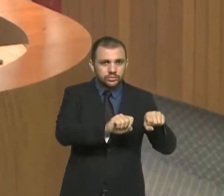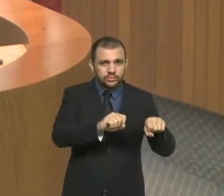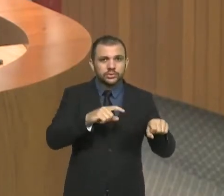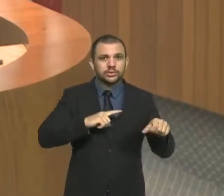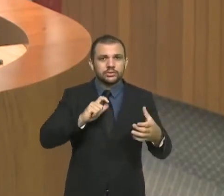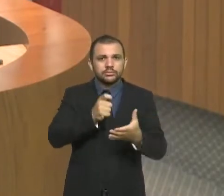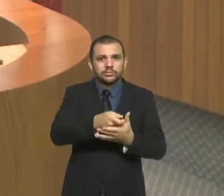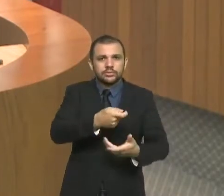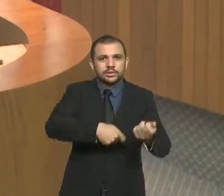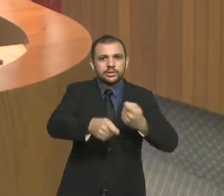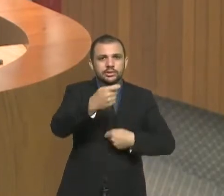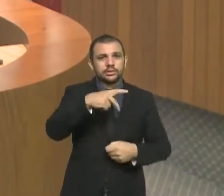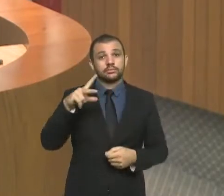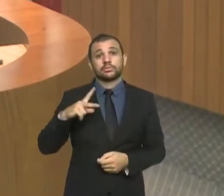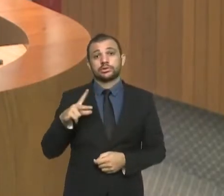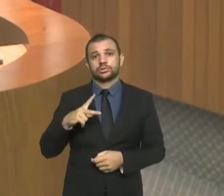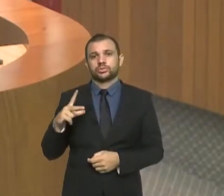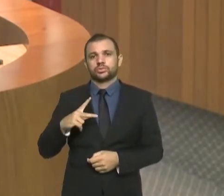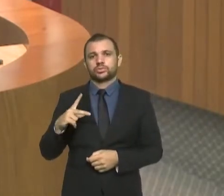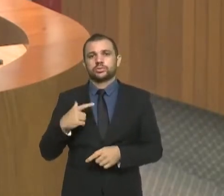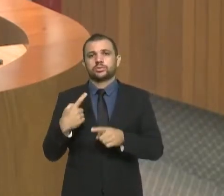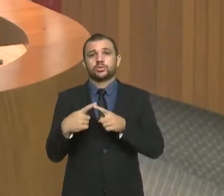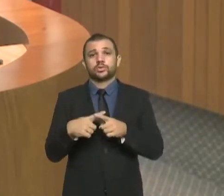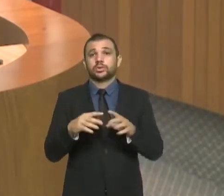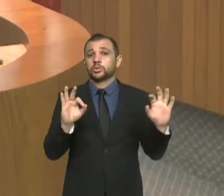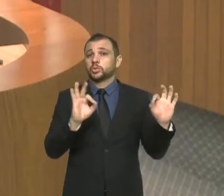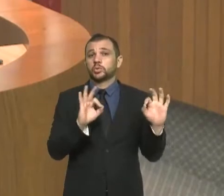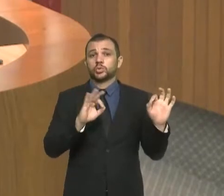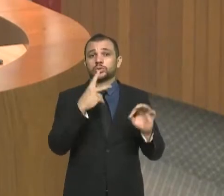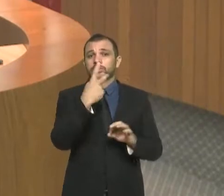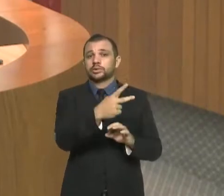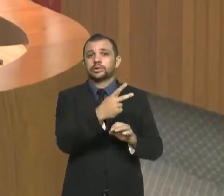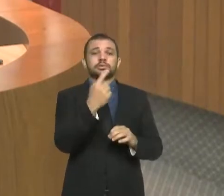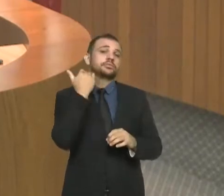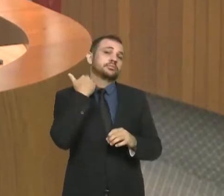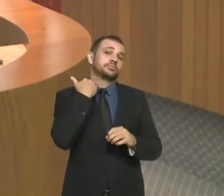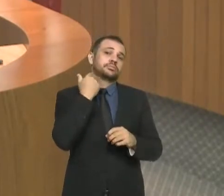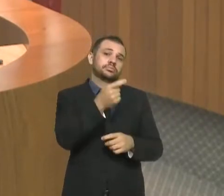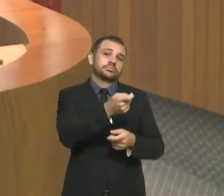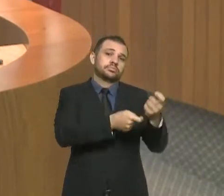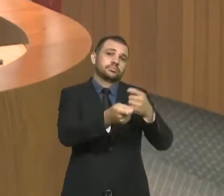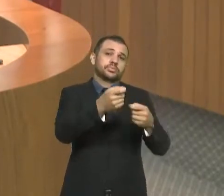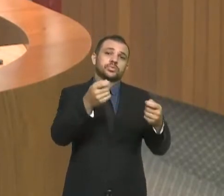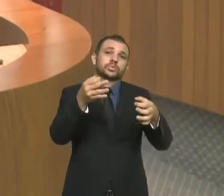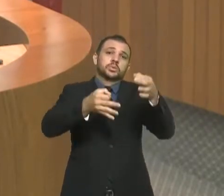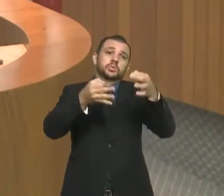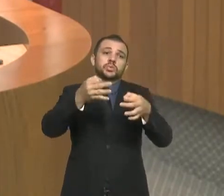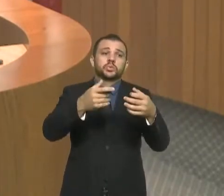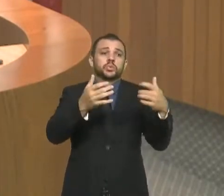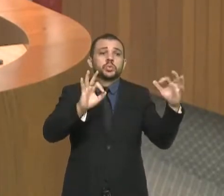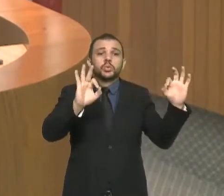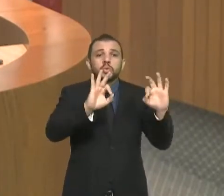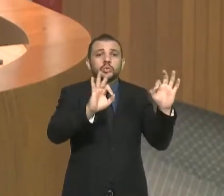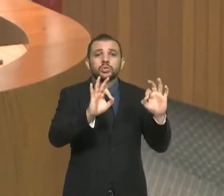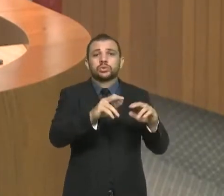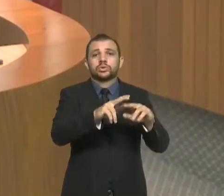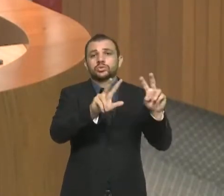porque não tem, de fato, nenhum tipo de conta funcionando em relação à